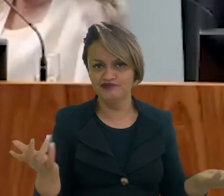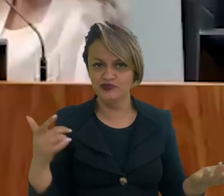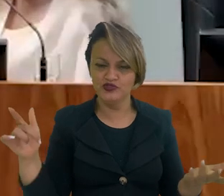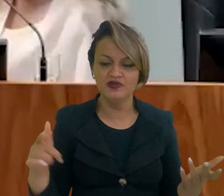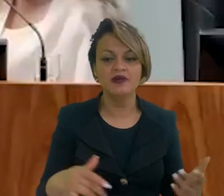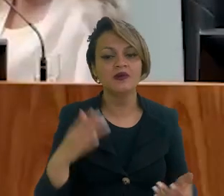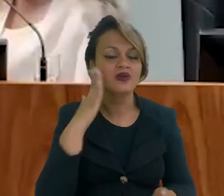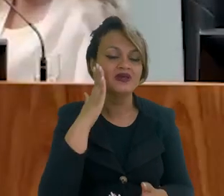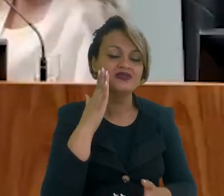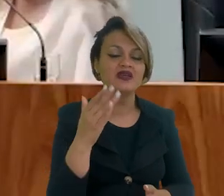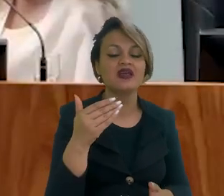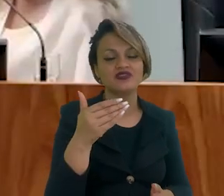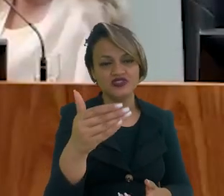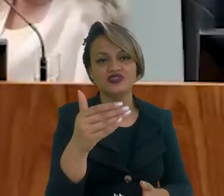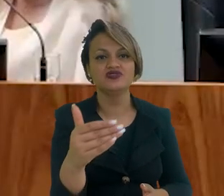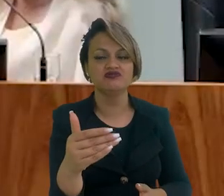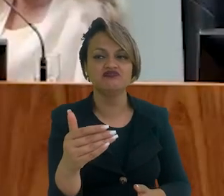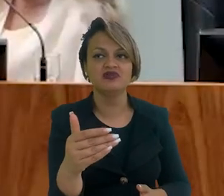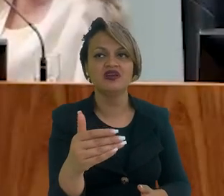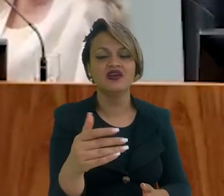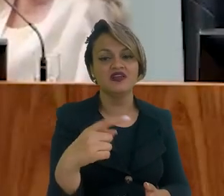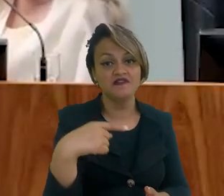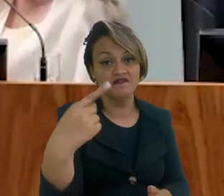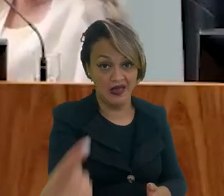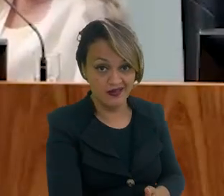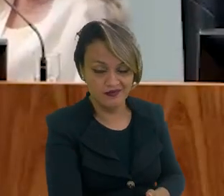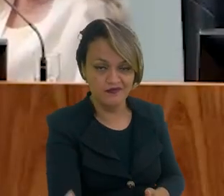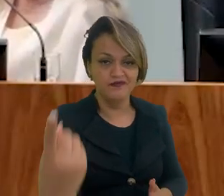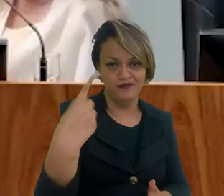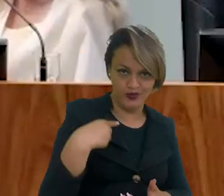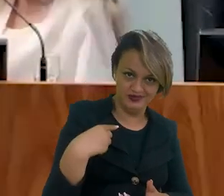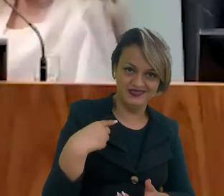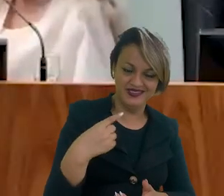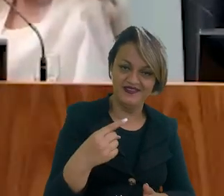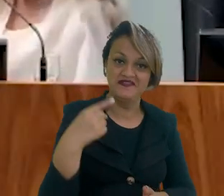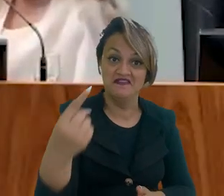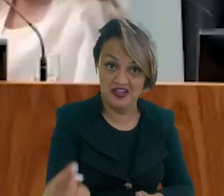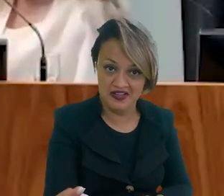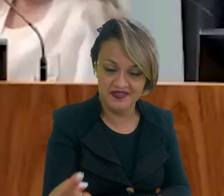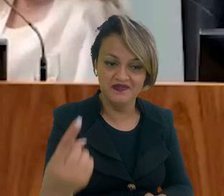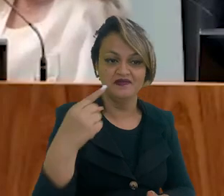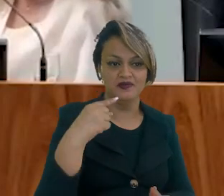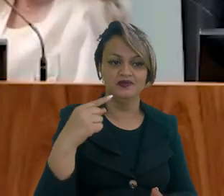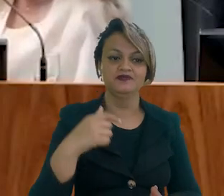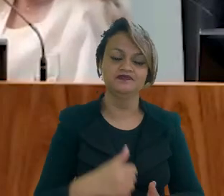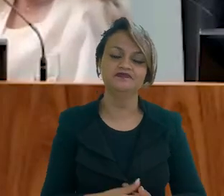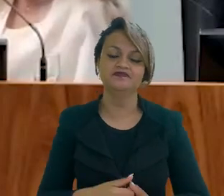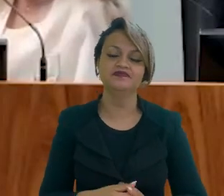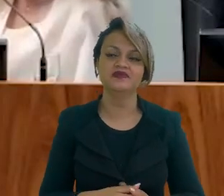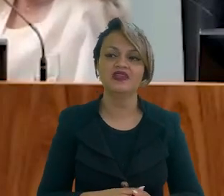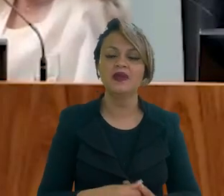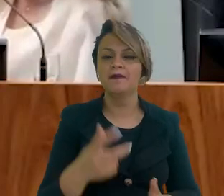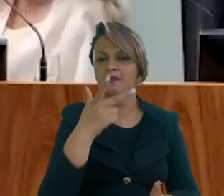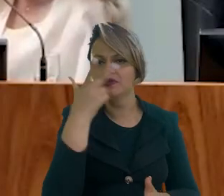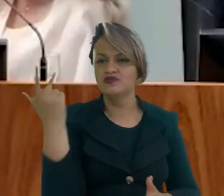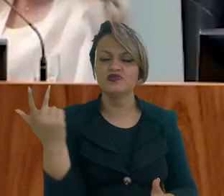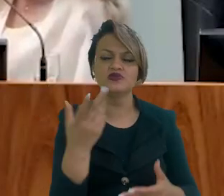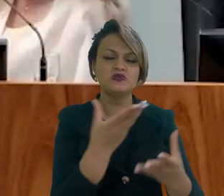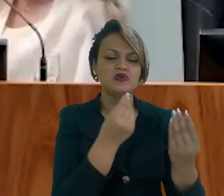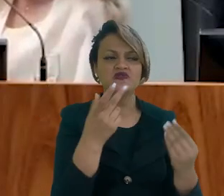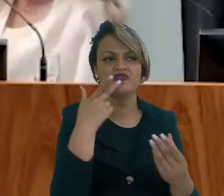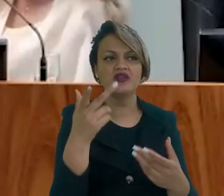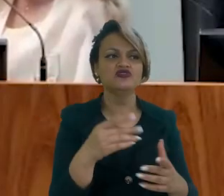coragem ou fundamento porque eu sei que terá a maré vai amar é volta né